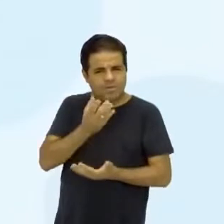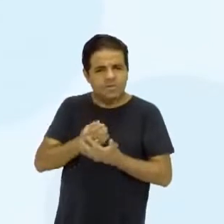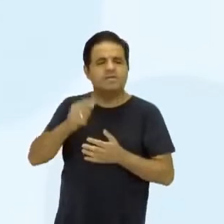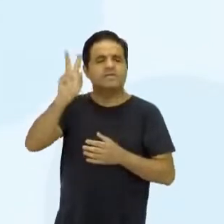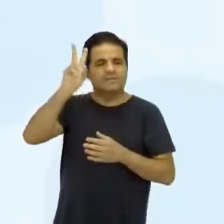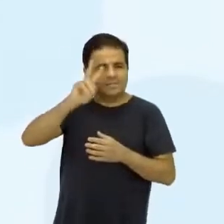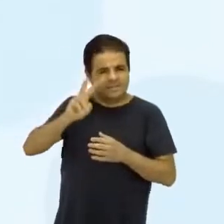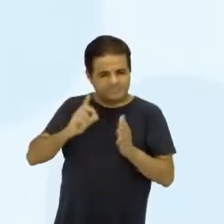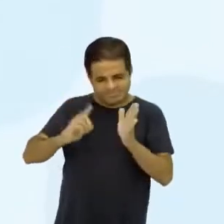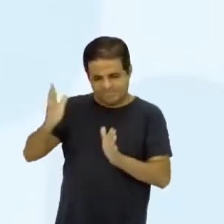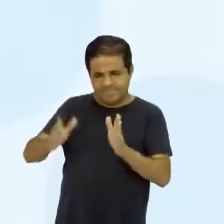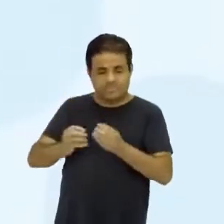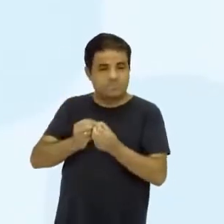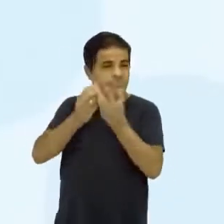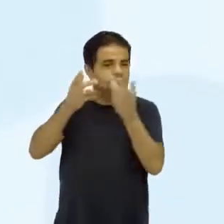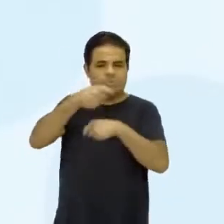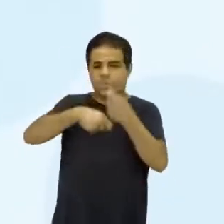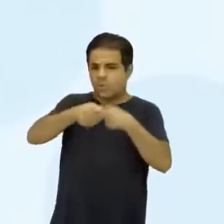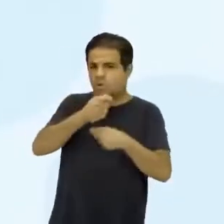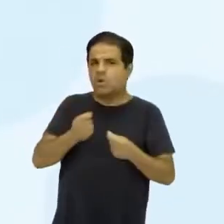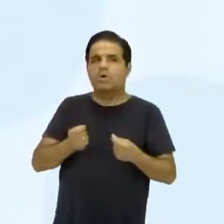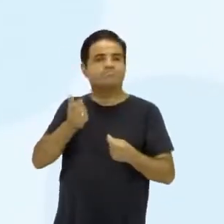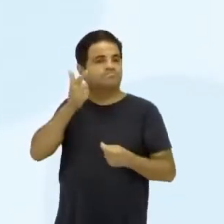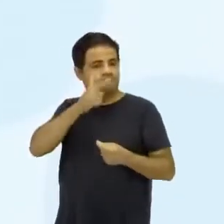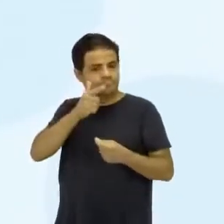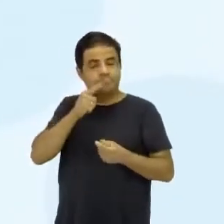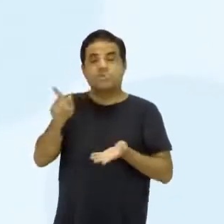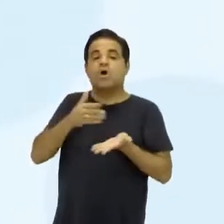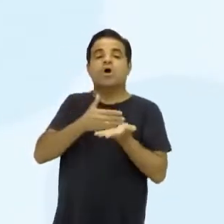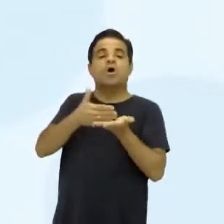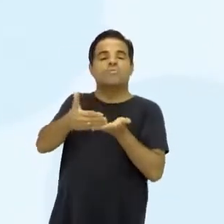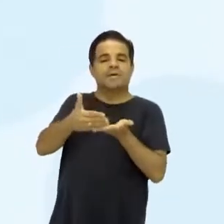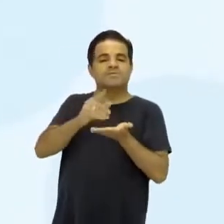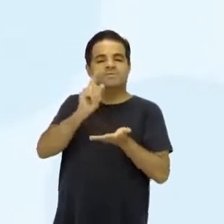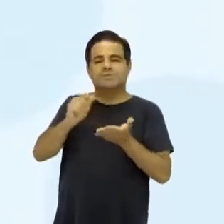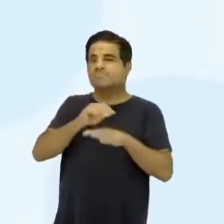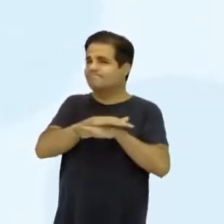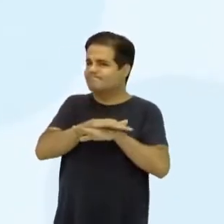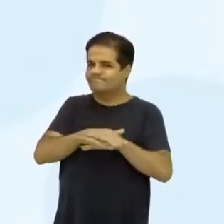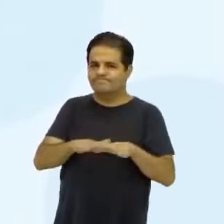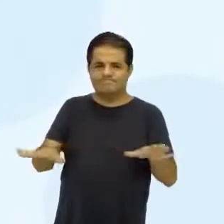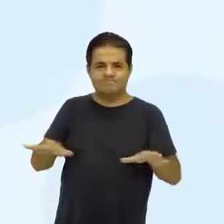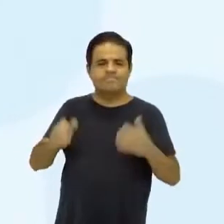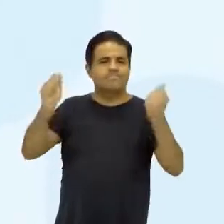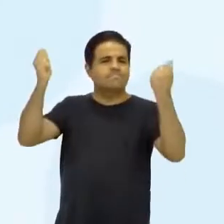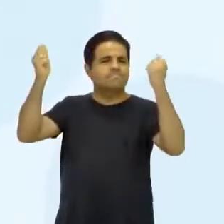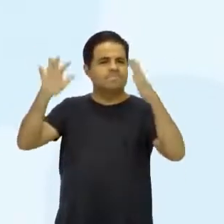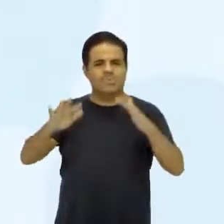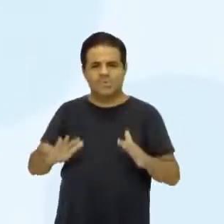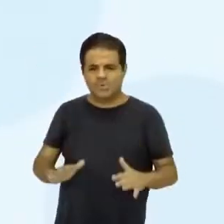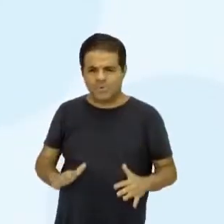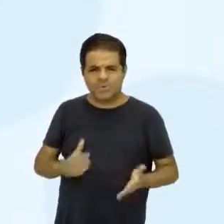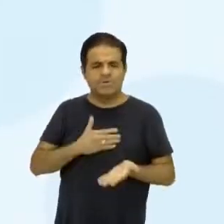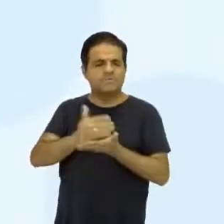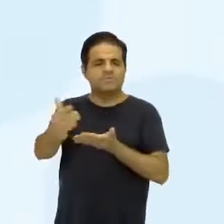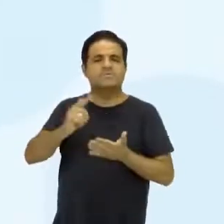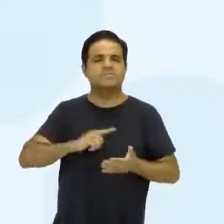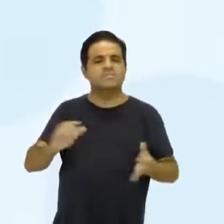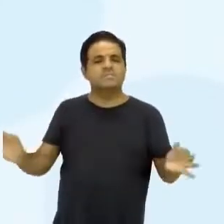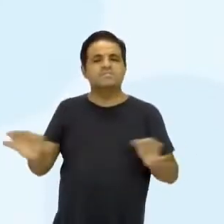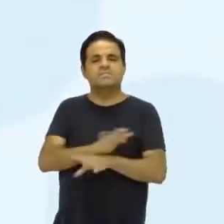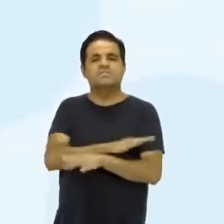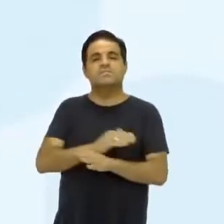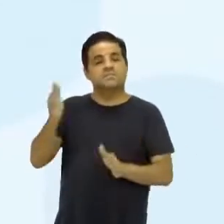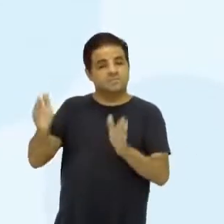nós tínhamos um milagre econômico, ele começa a acabar, né? O milagre econômico, ele começa a